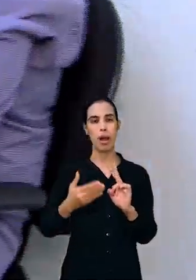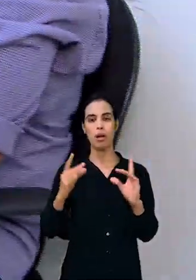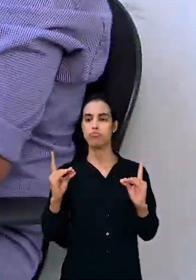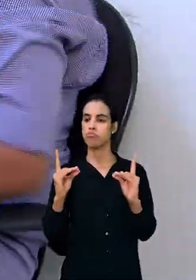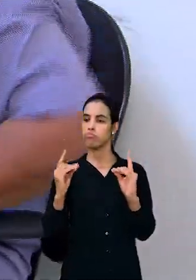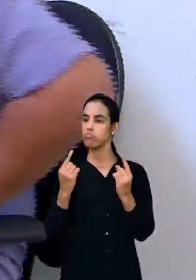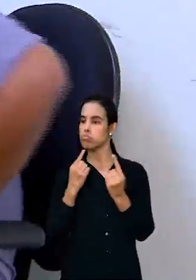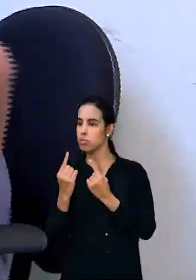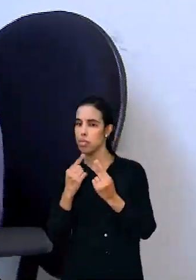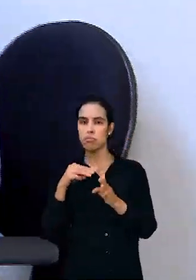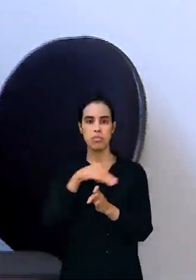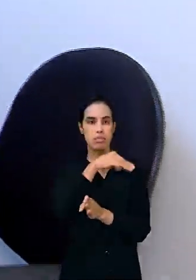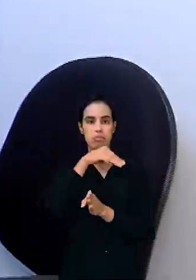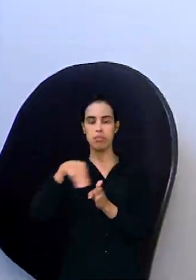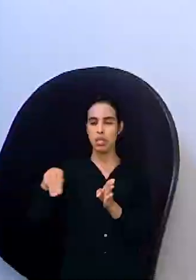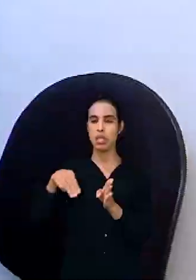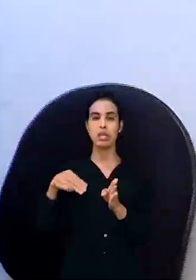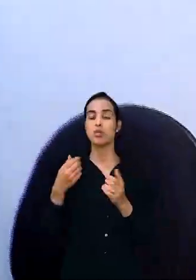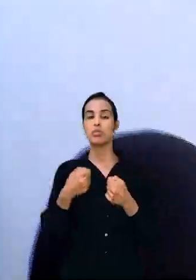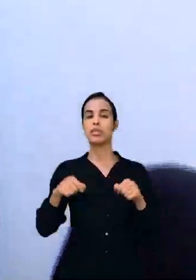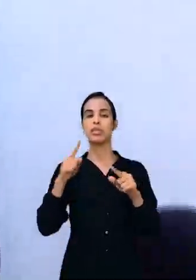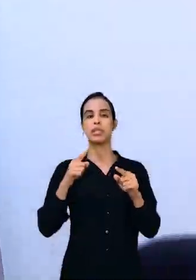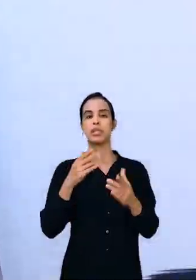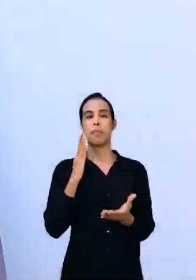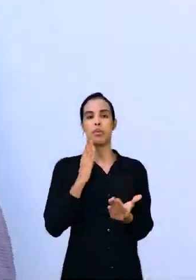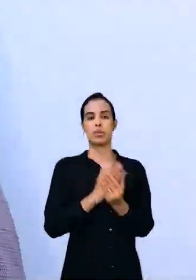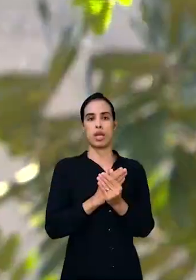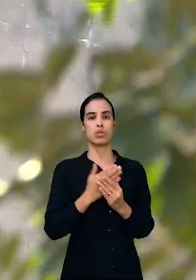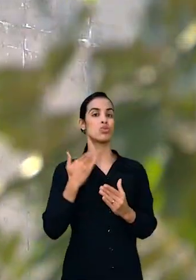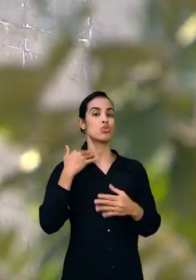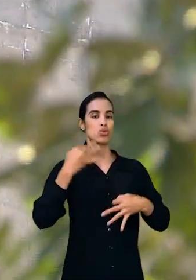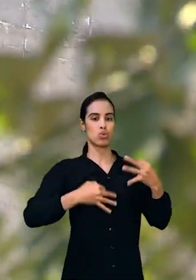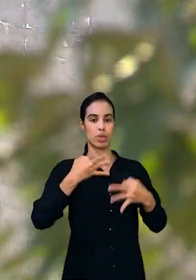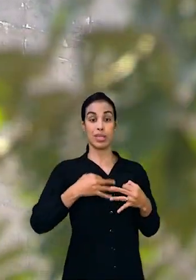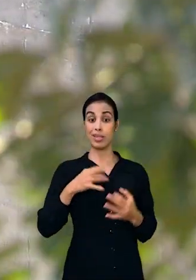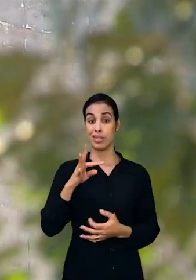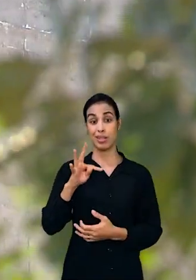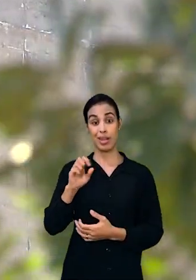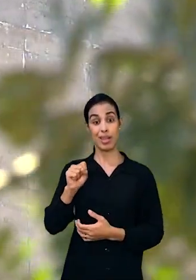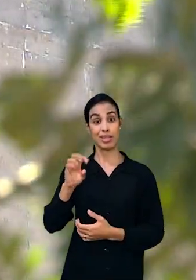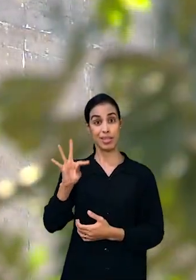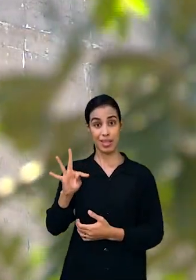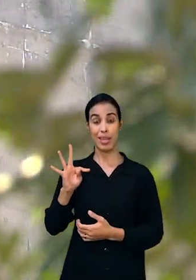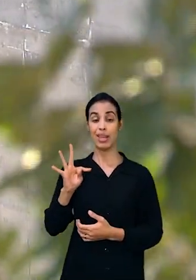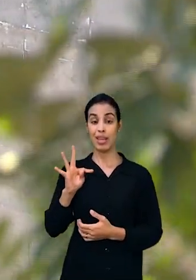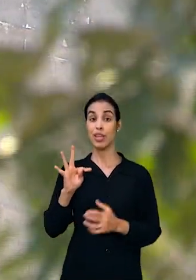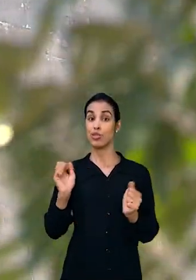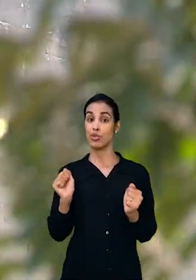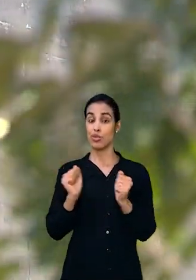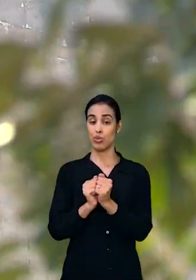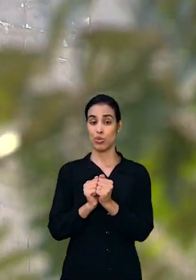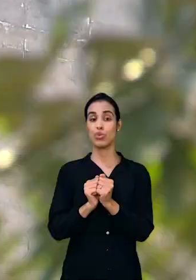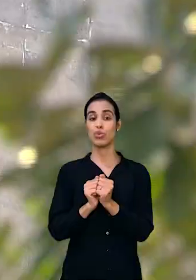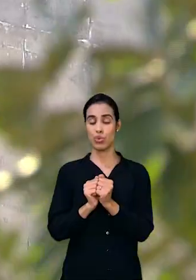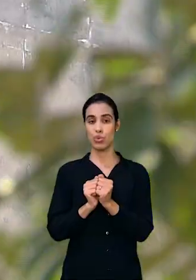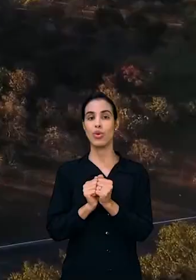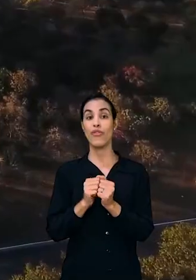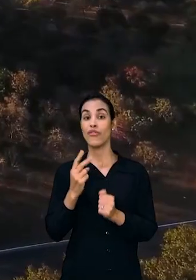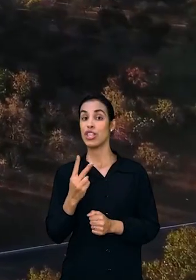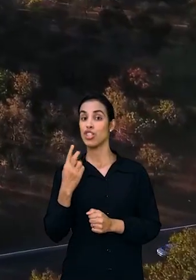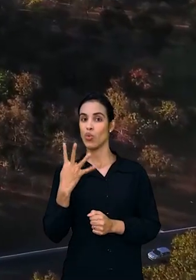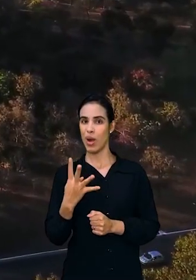de acordos, sem a necessidade de uma decisão judicial, foi criado pelo Conselho Superior da Justiça do Trabalho,